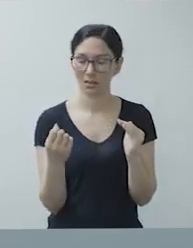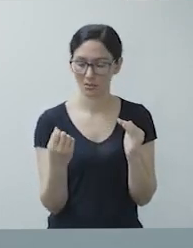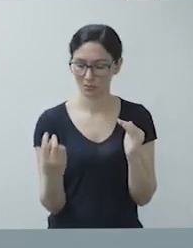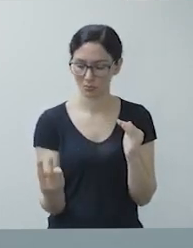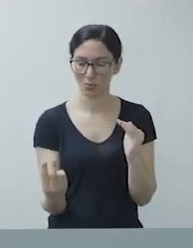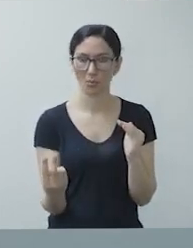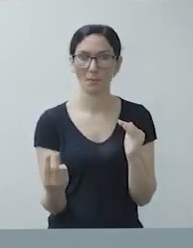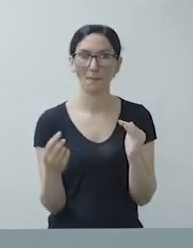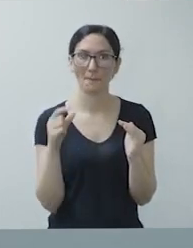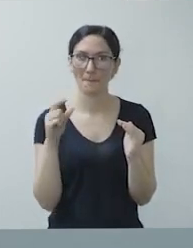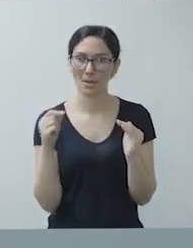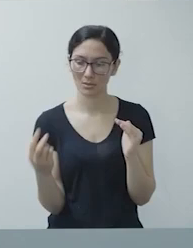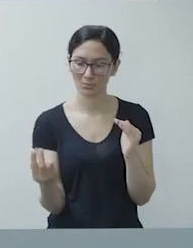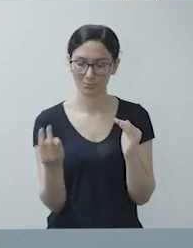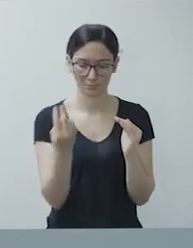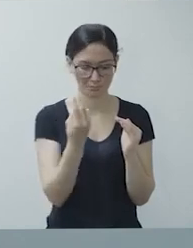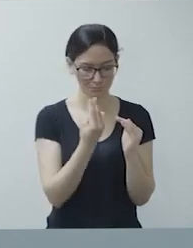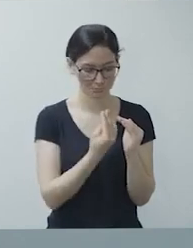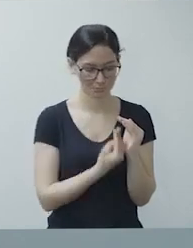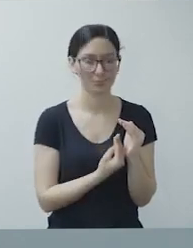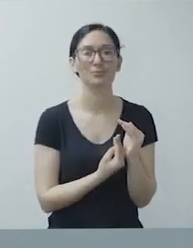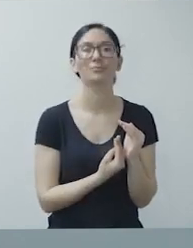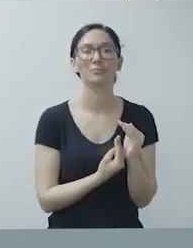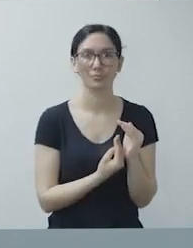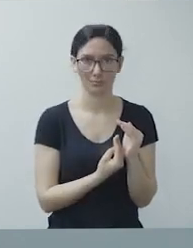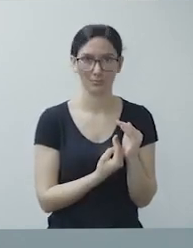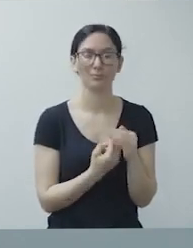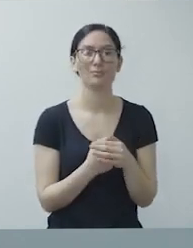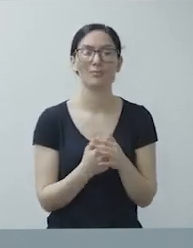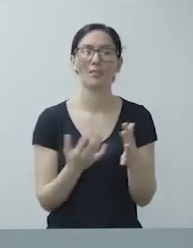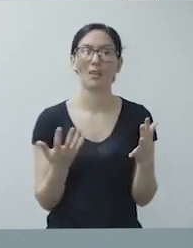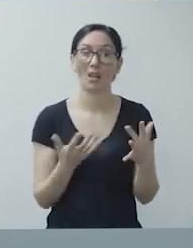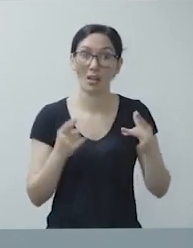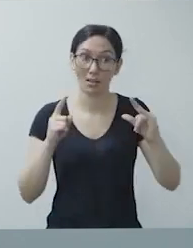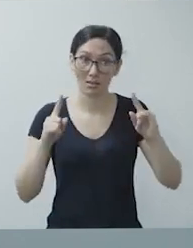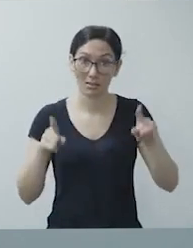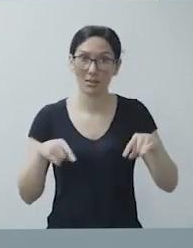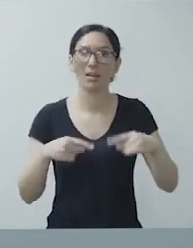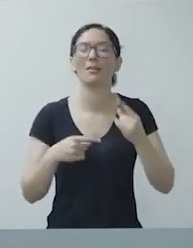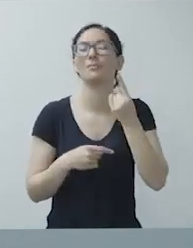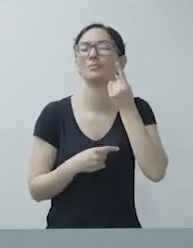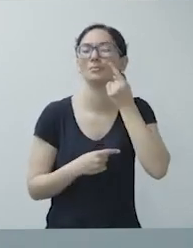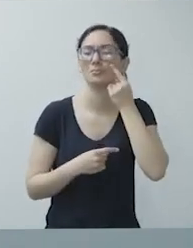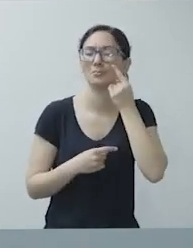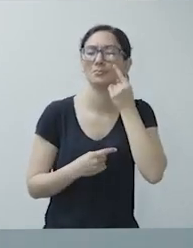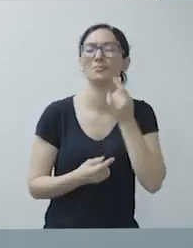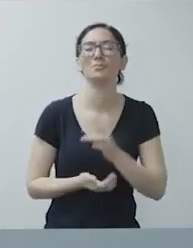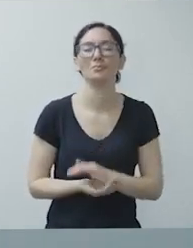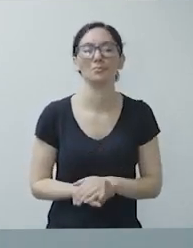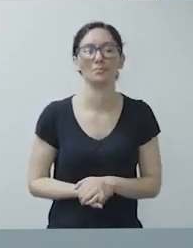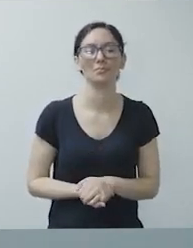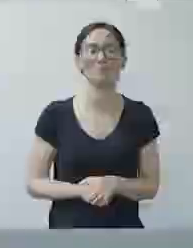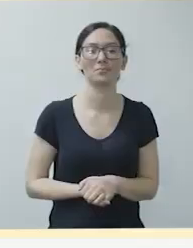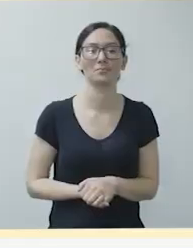um, dois pássaros. Agora vem o desafio. Vejam na tela.